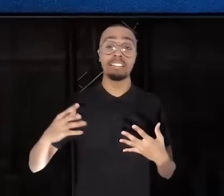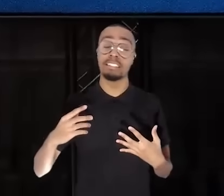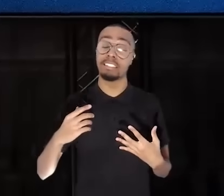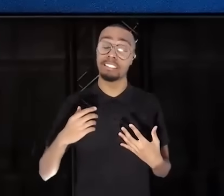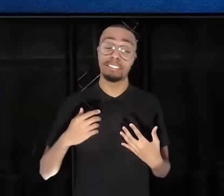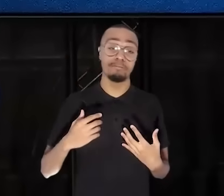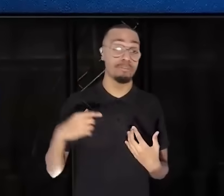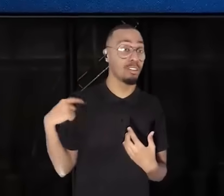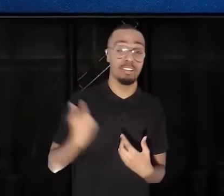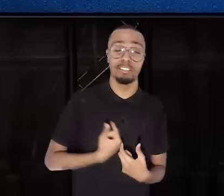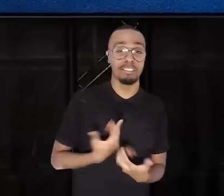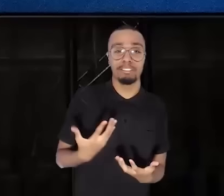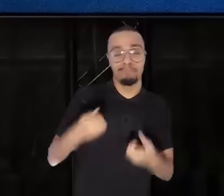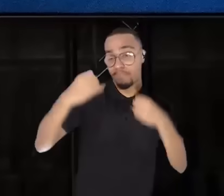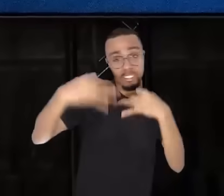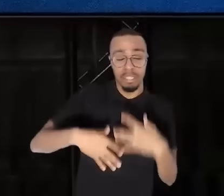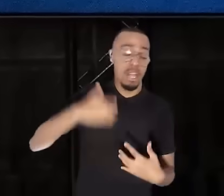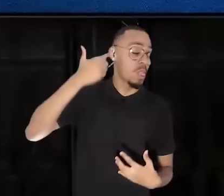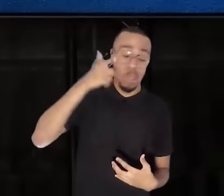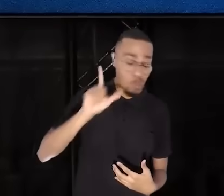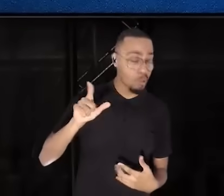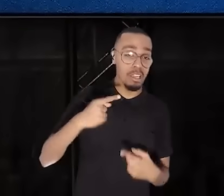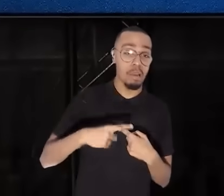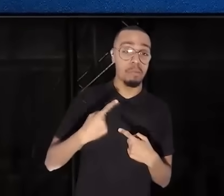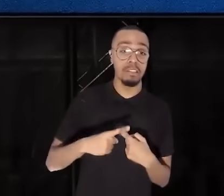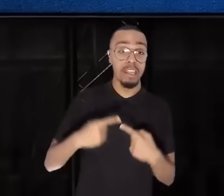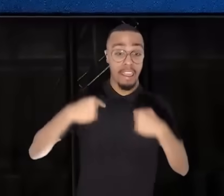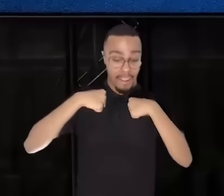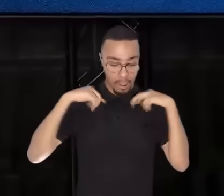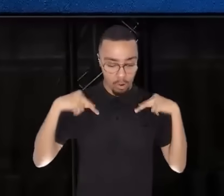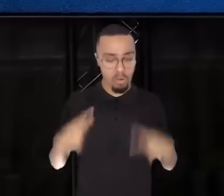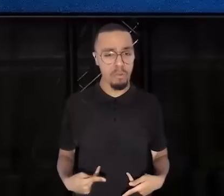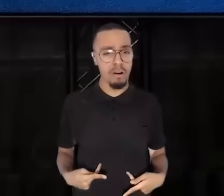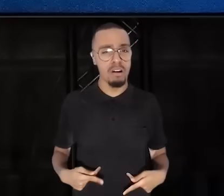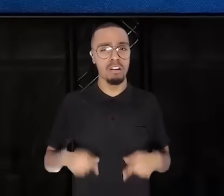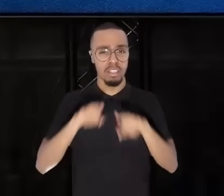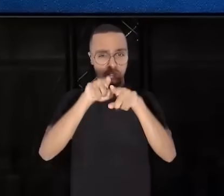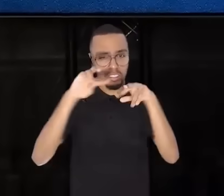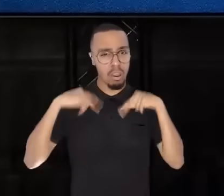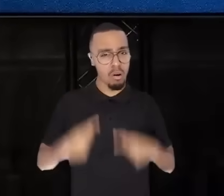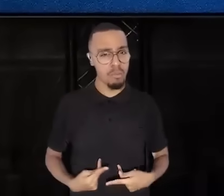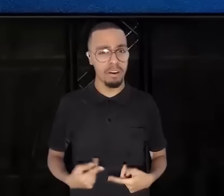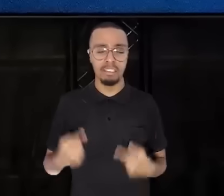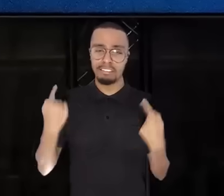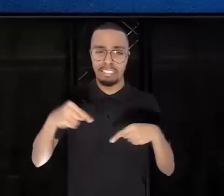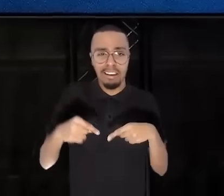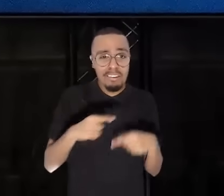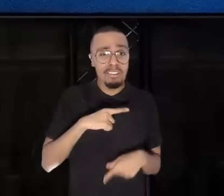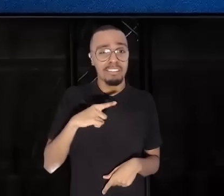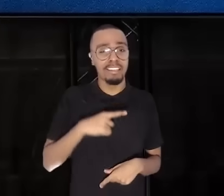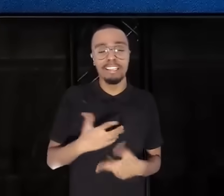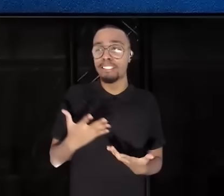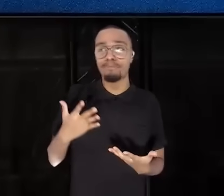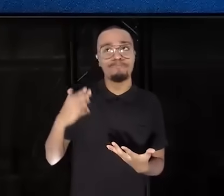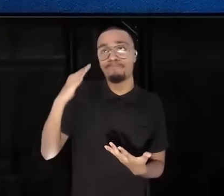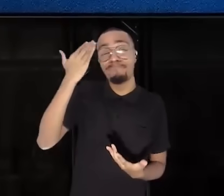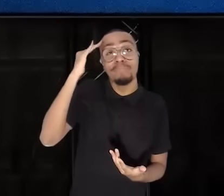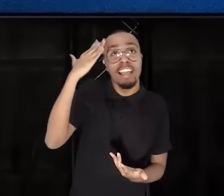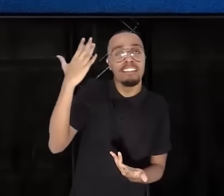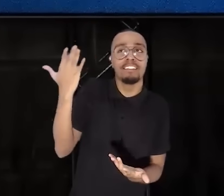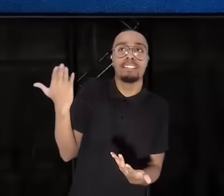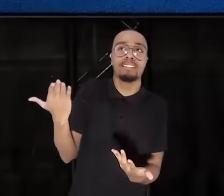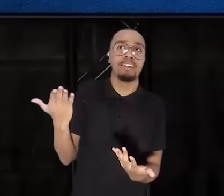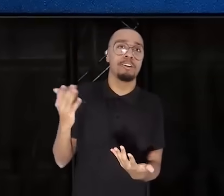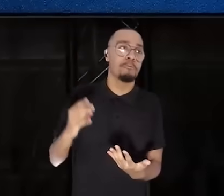indescritível. Porque para nós, eternidade é um desafio. A nossa mente não alcança.